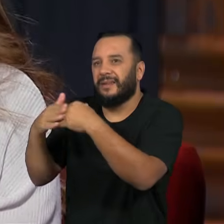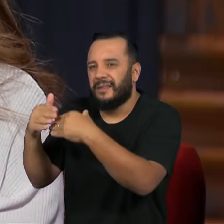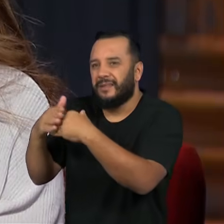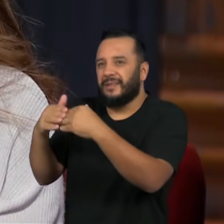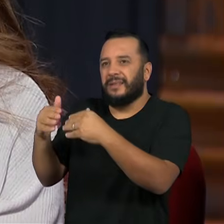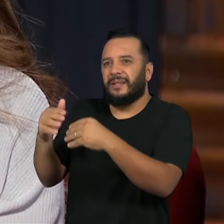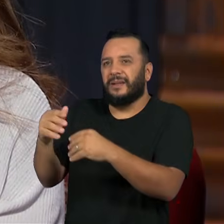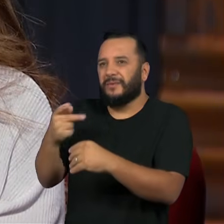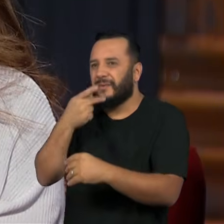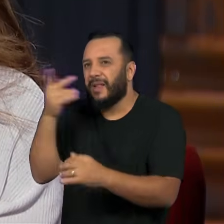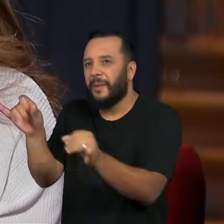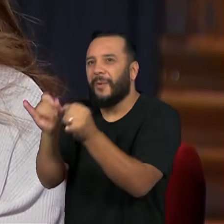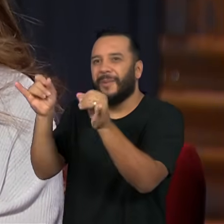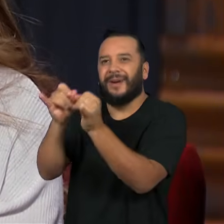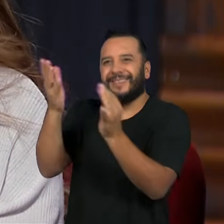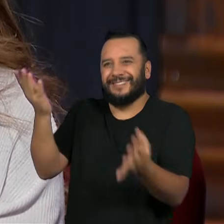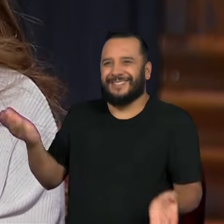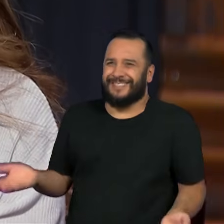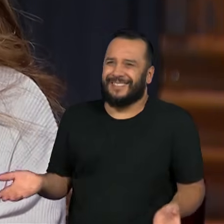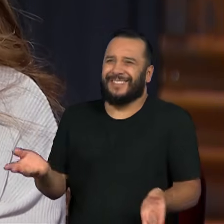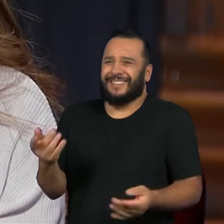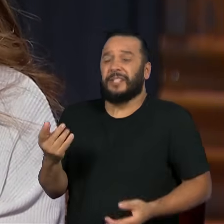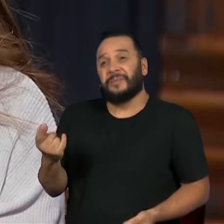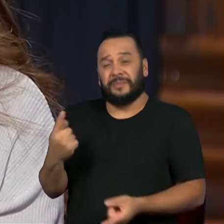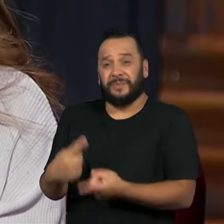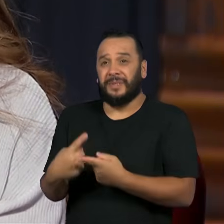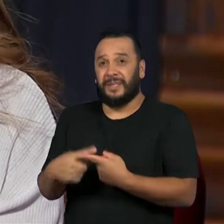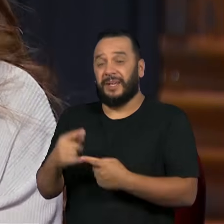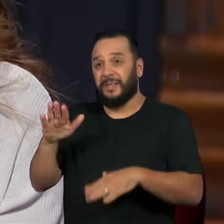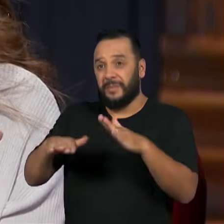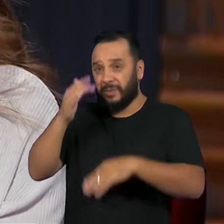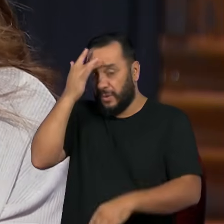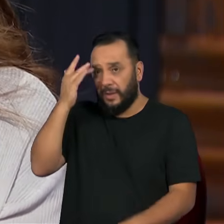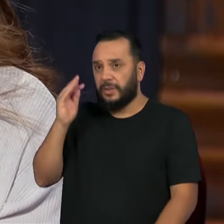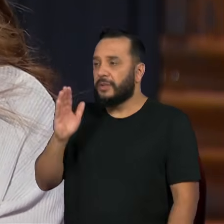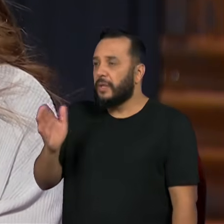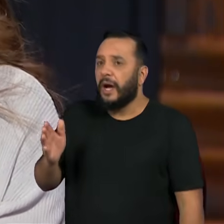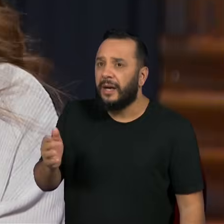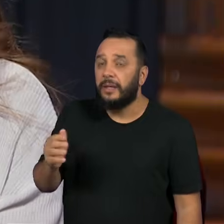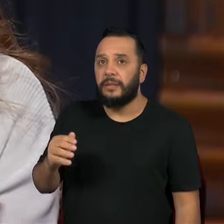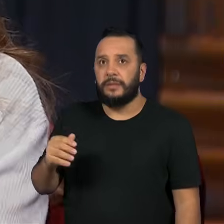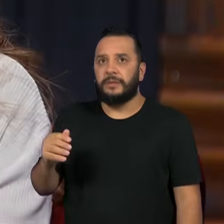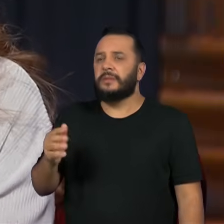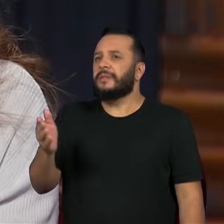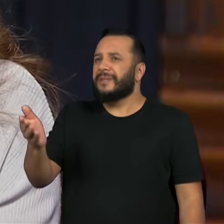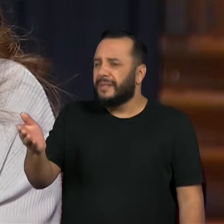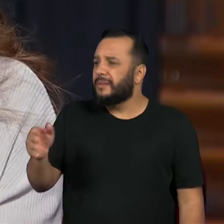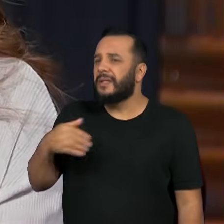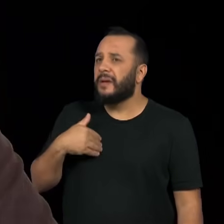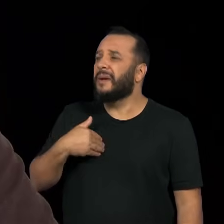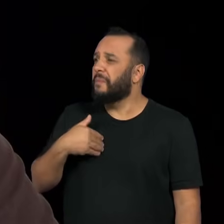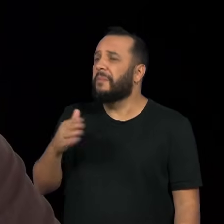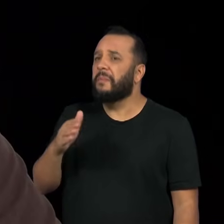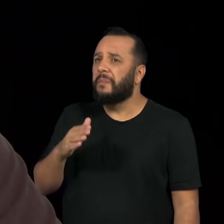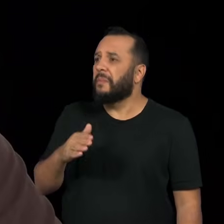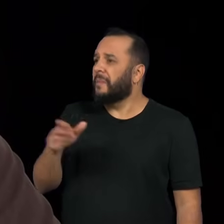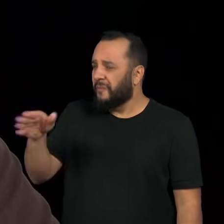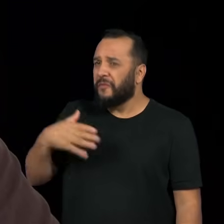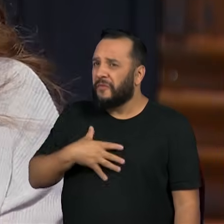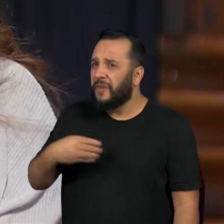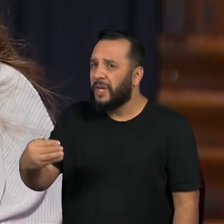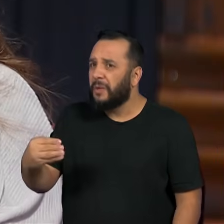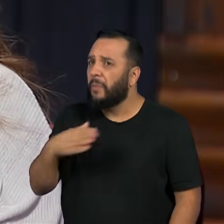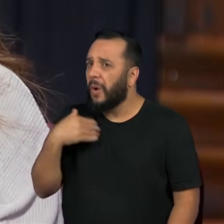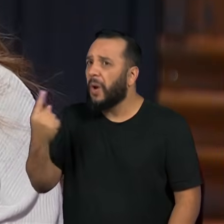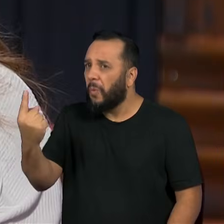fala bobagem. Porque chega e fala assim, não, a pessoa perdeu um filho e fala assim, não, mas você tem outro. Não, mas você é novo, você vai Sei.